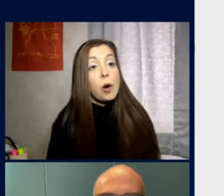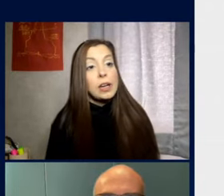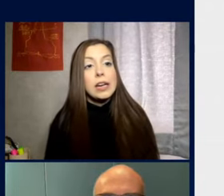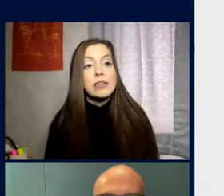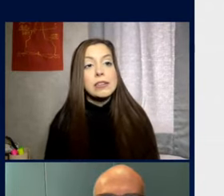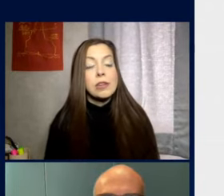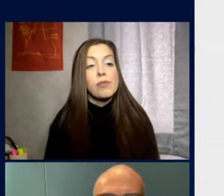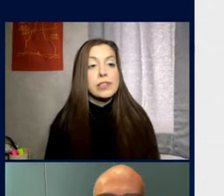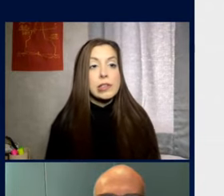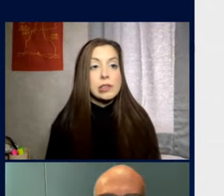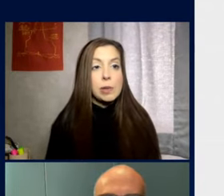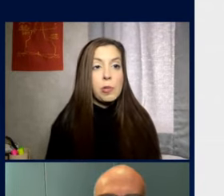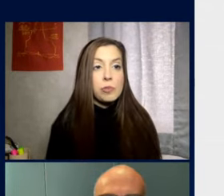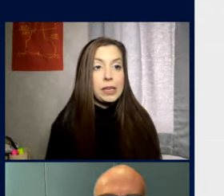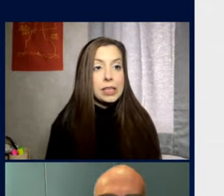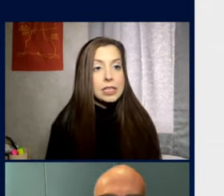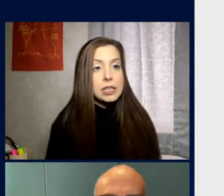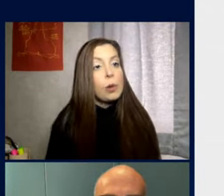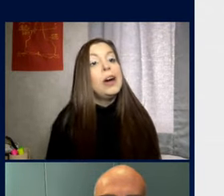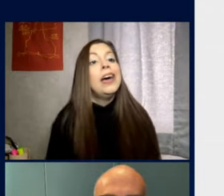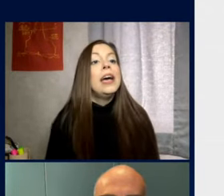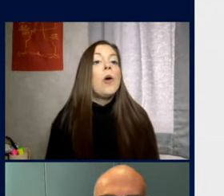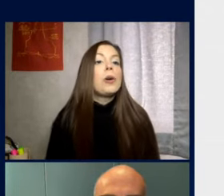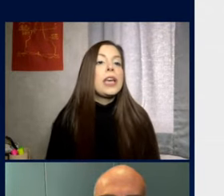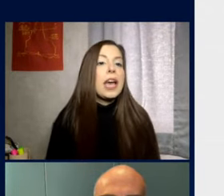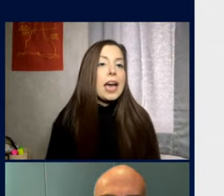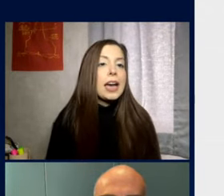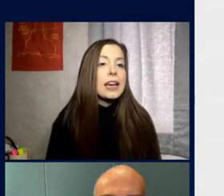Unidos. Agora eles estão fazendo essa movimentação,